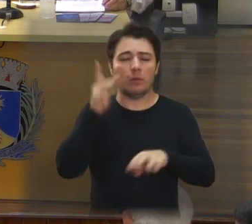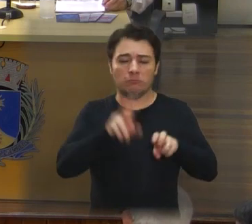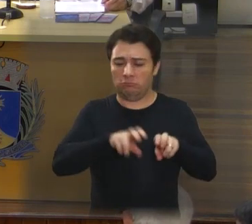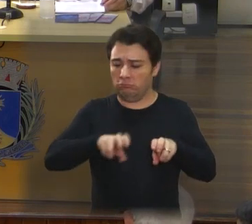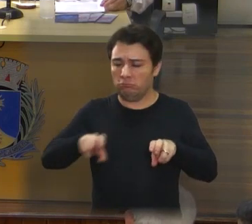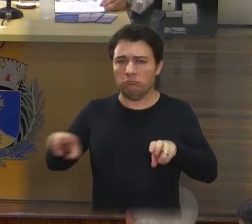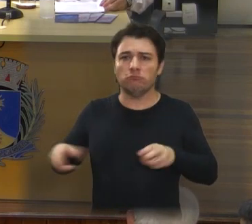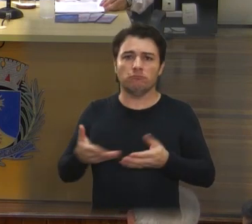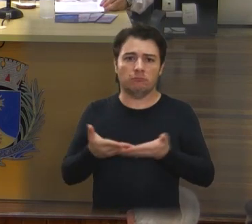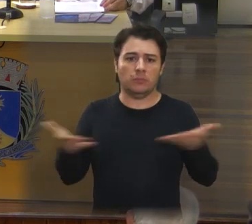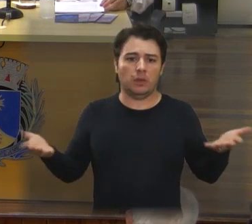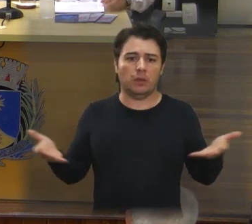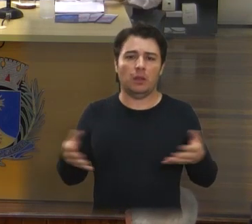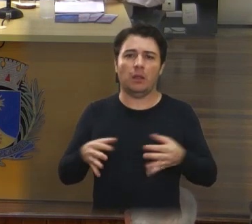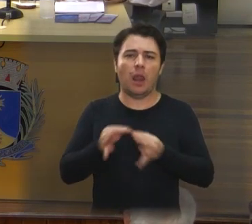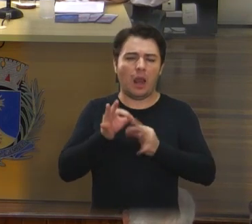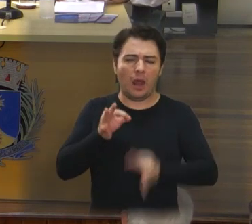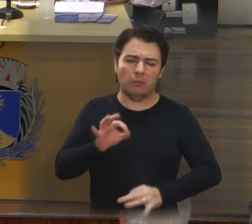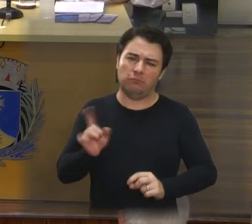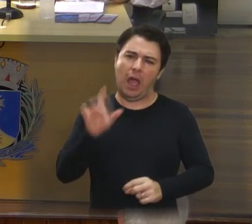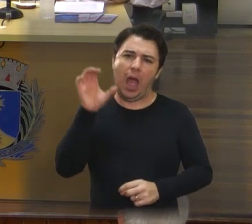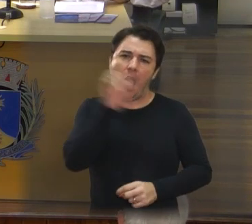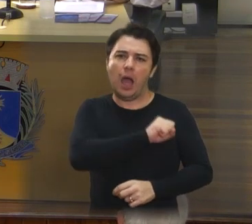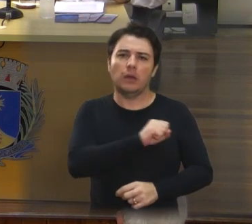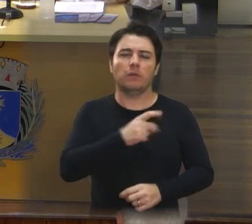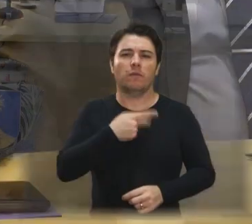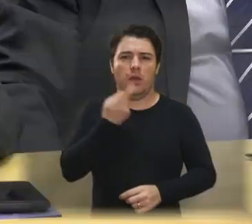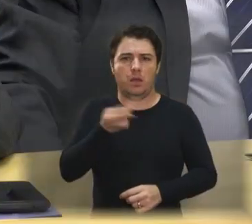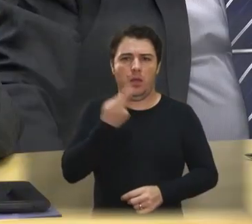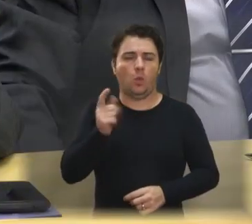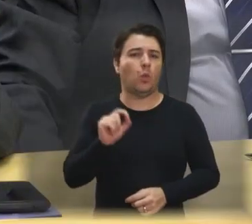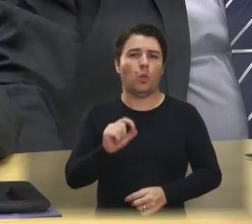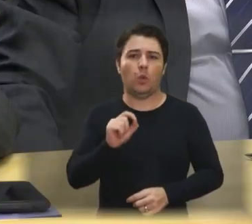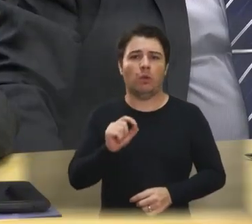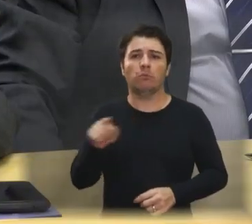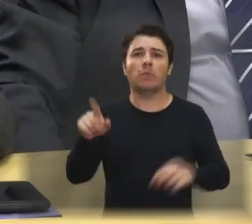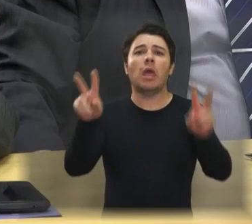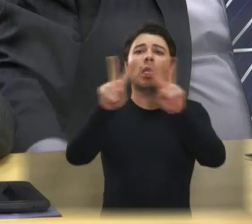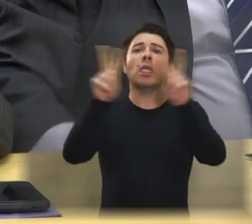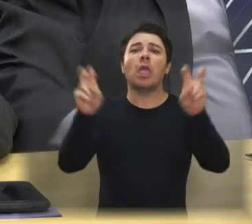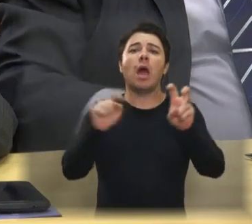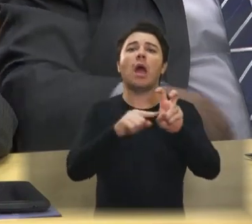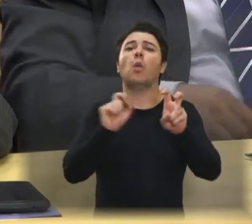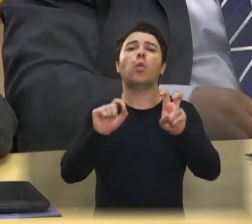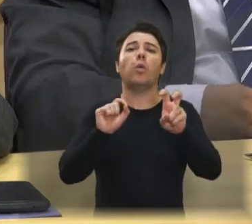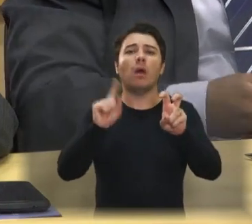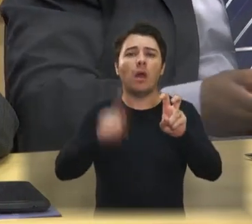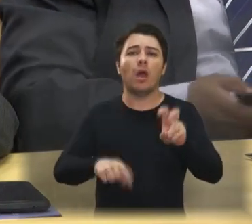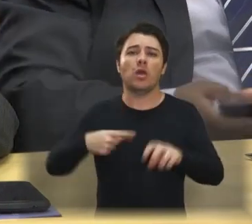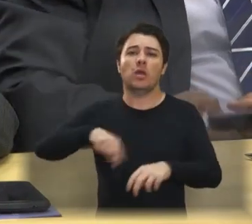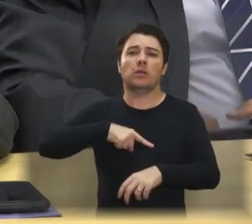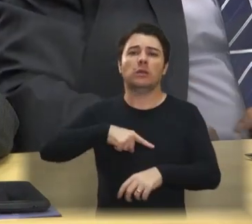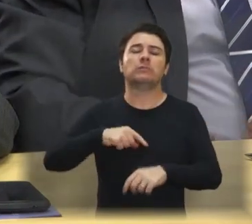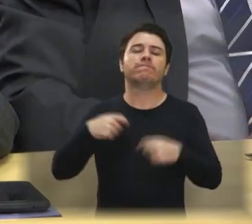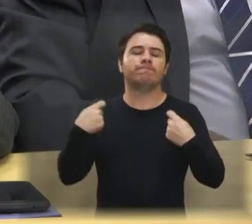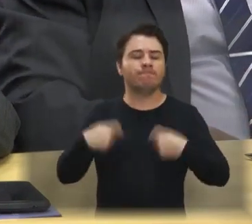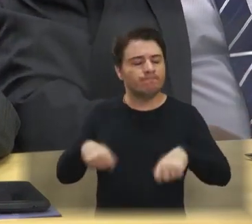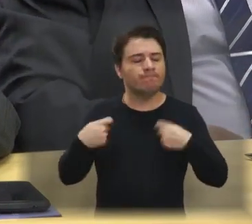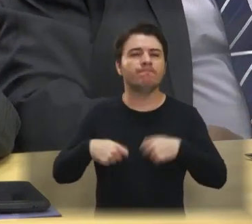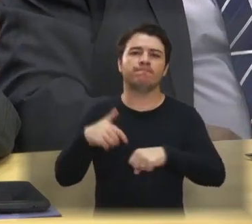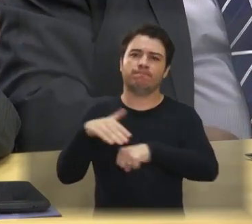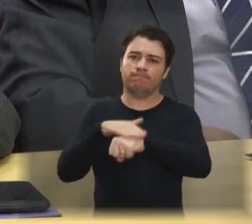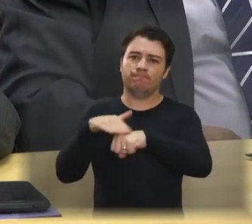os presentes para não ter muita delonga esse esse tema né Sempre é um é uma das balizas